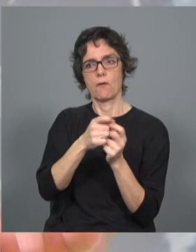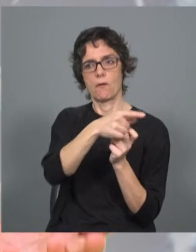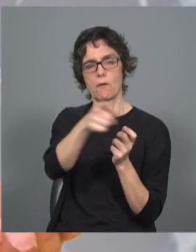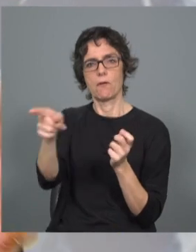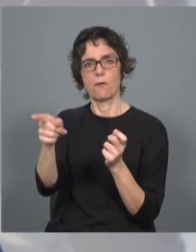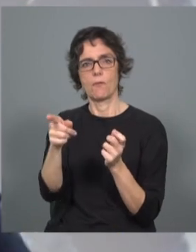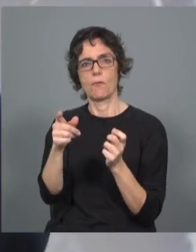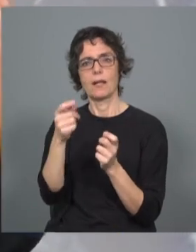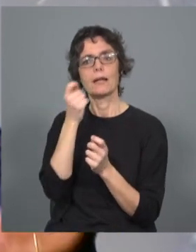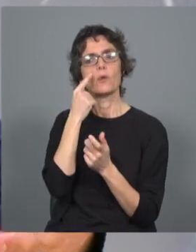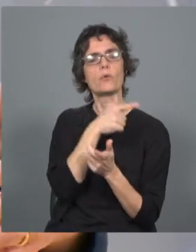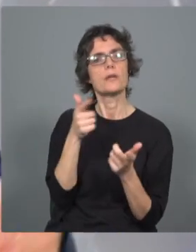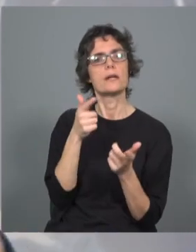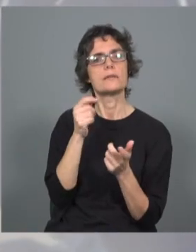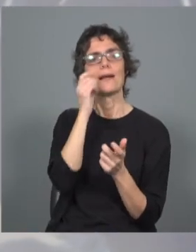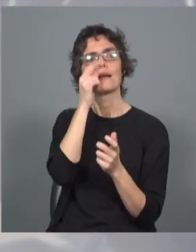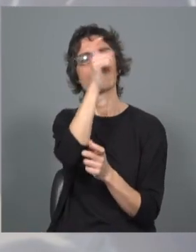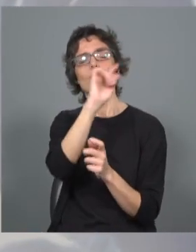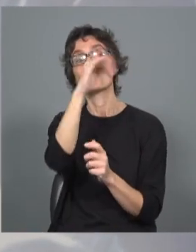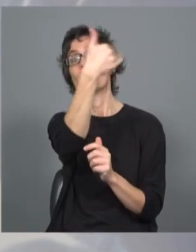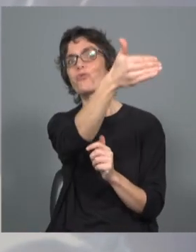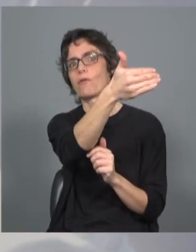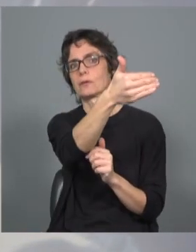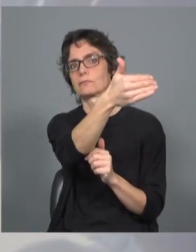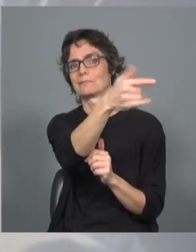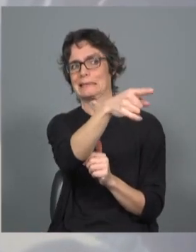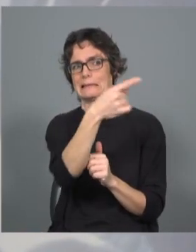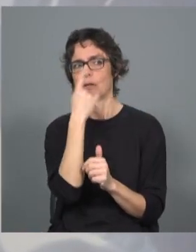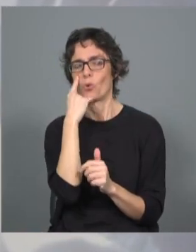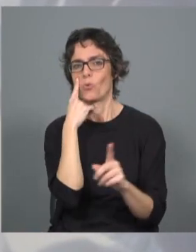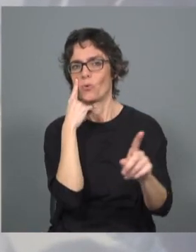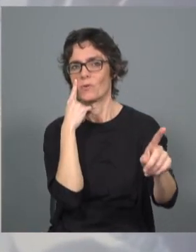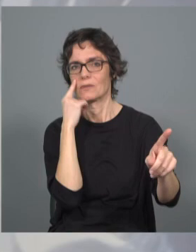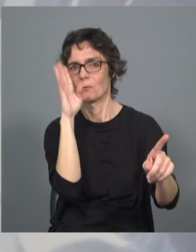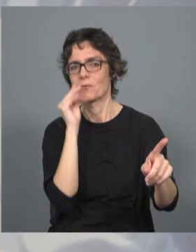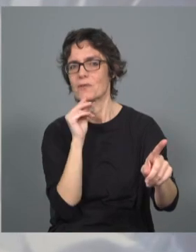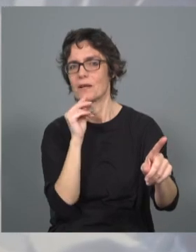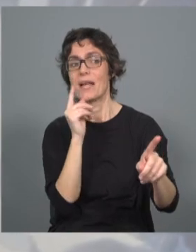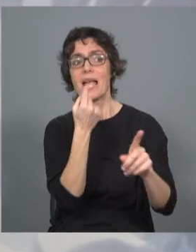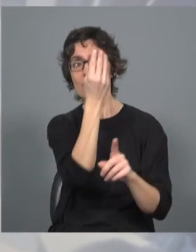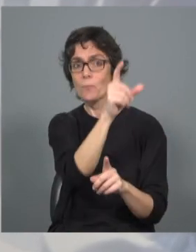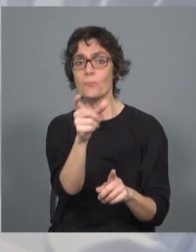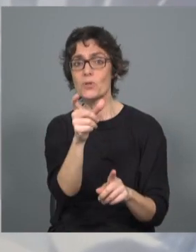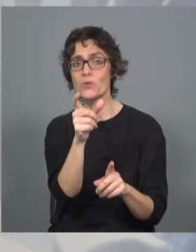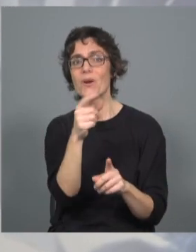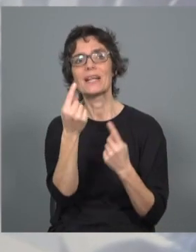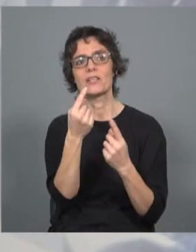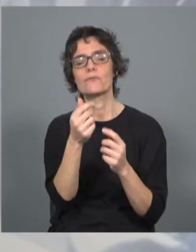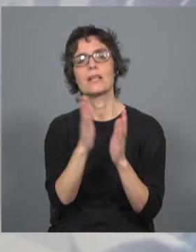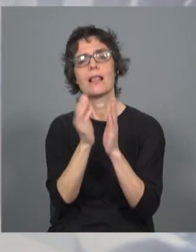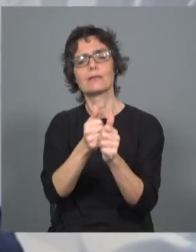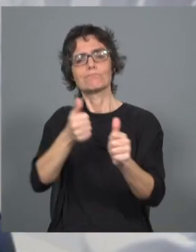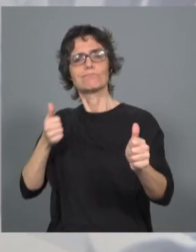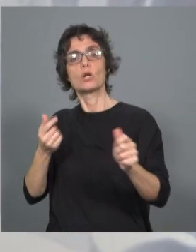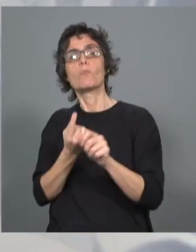paróquias e de movimentos, e não quem esteja um bocadinho mais afastado e que muitas vezes também se afastou por esta razão, porque a lei era